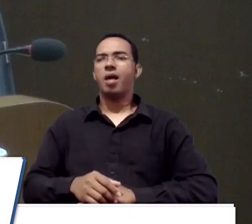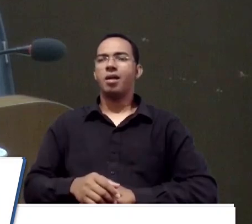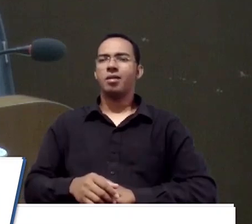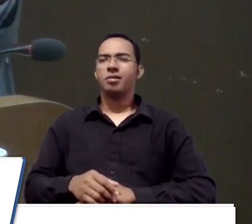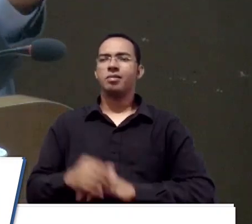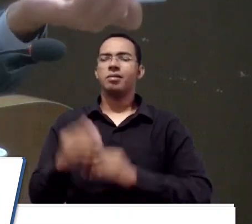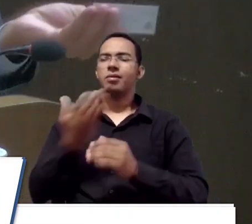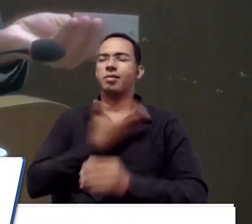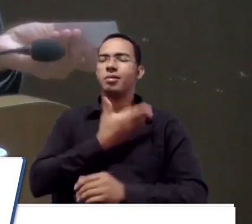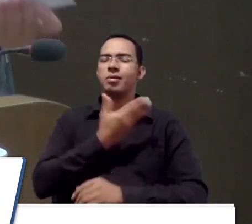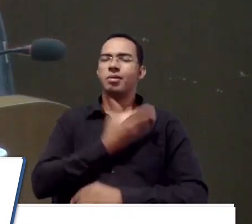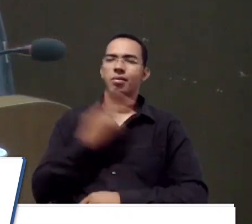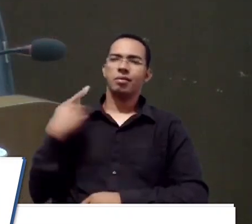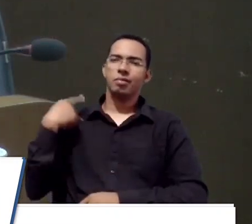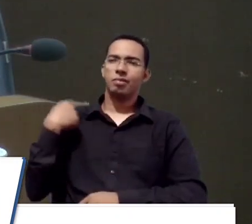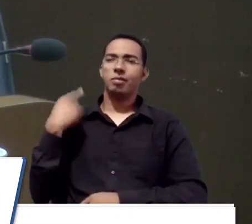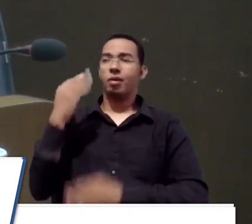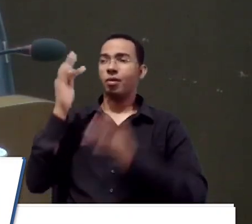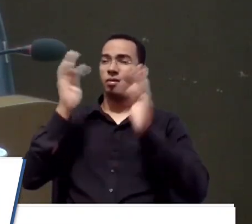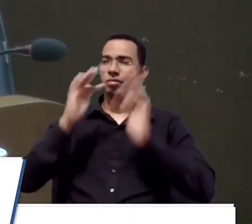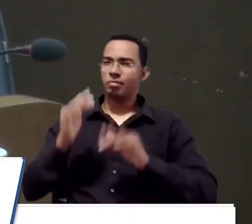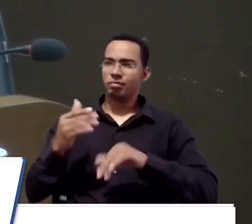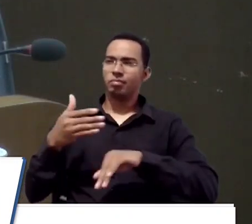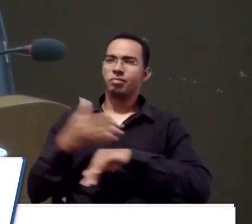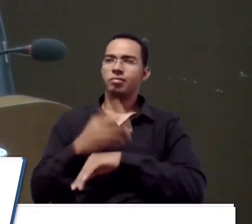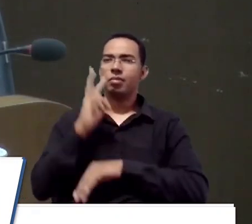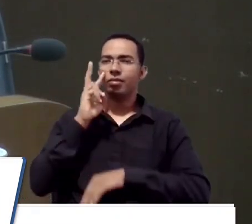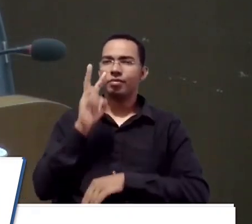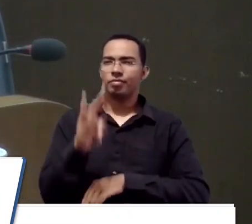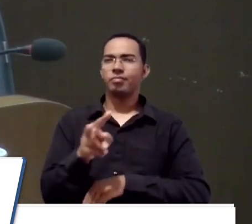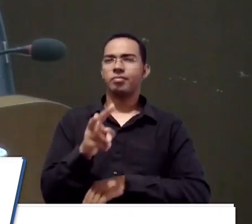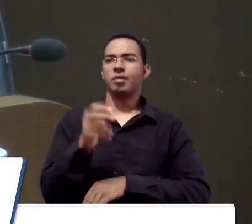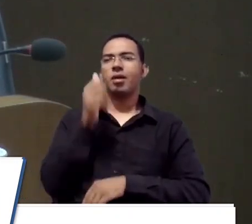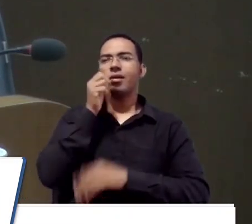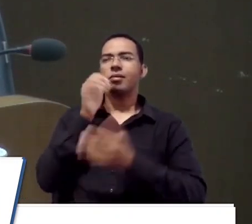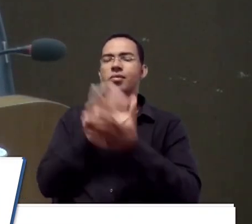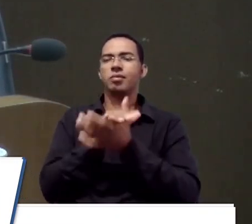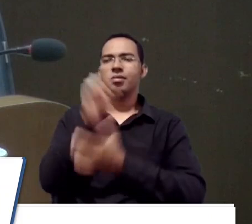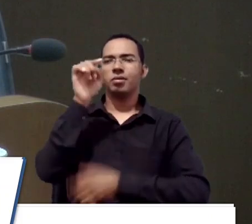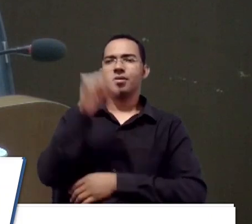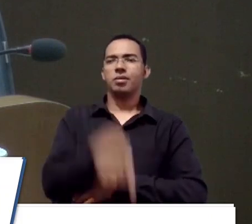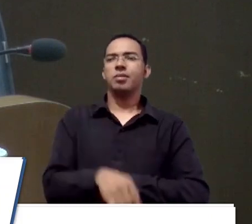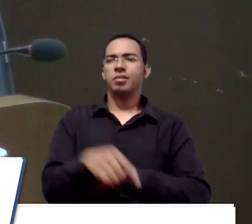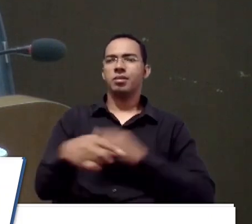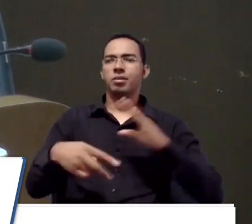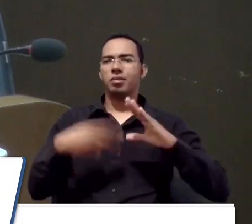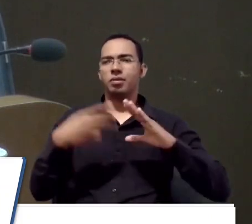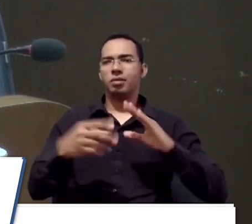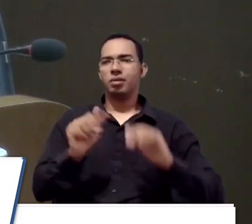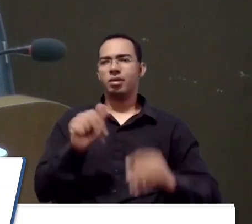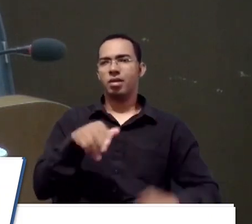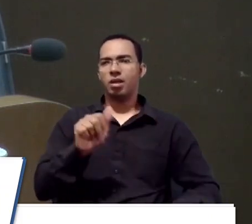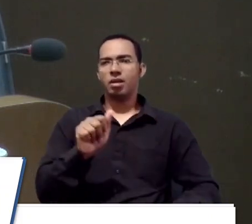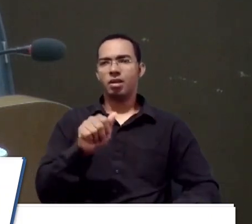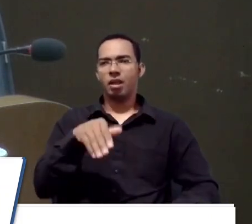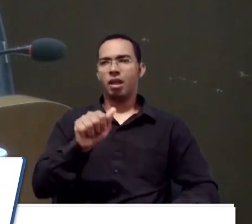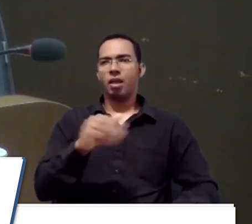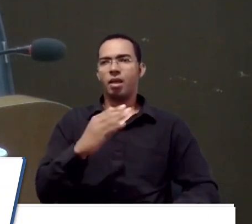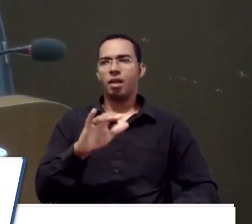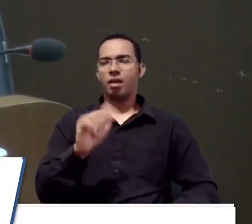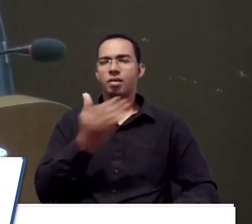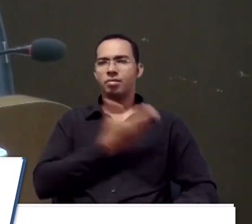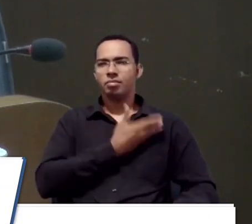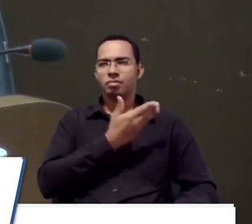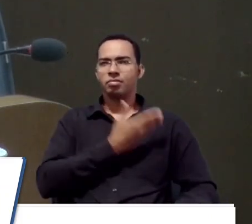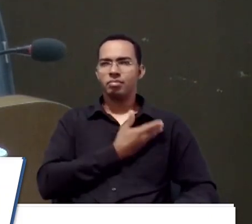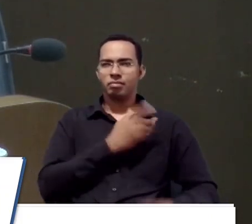amigo Palamone, fico muito feliz de estar revendo a sua esposa aqui na Câmara, Ana Márcia, uma amiga muito